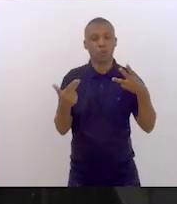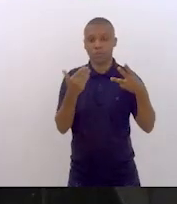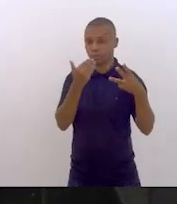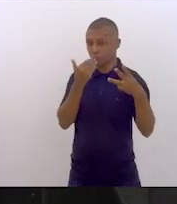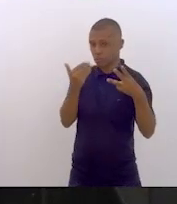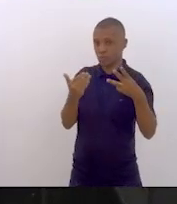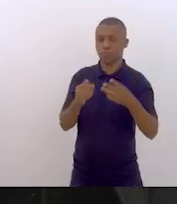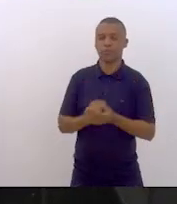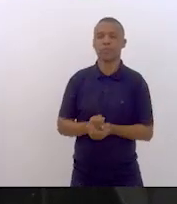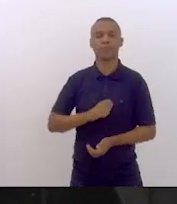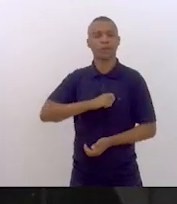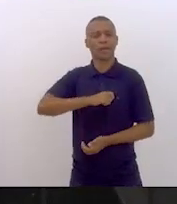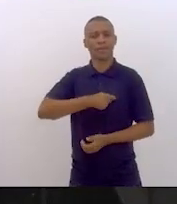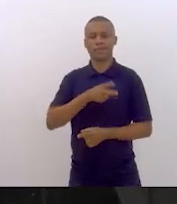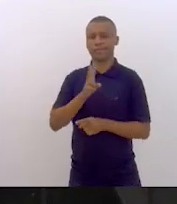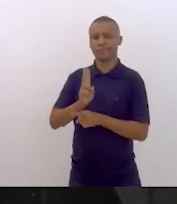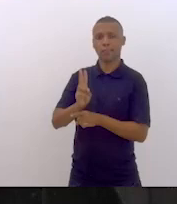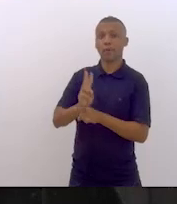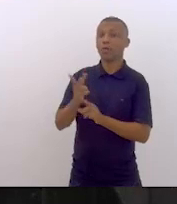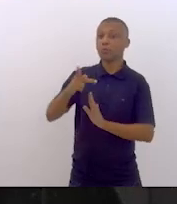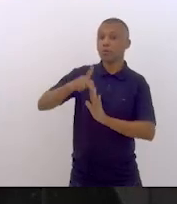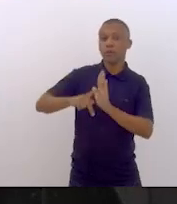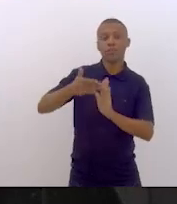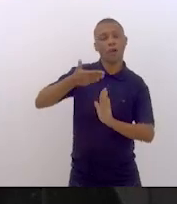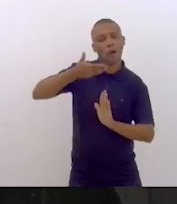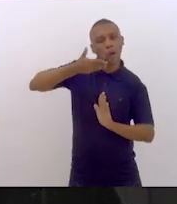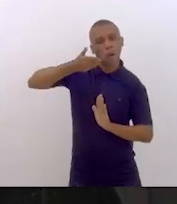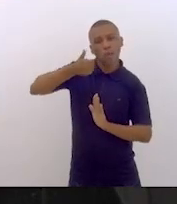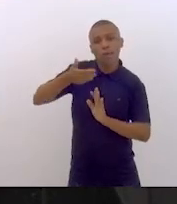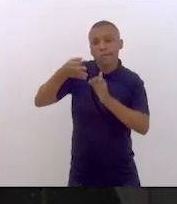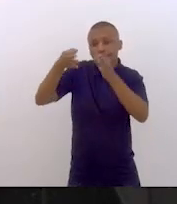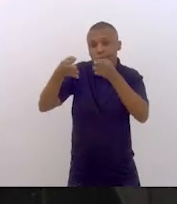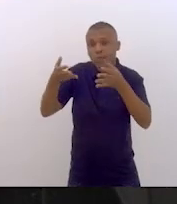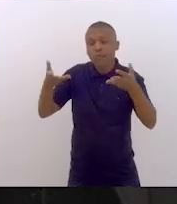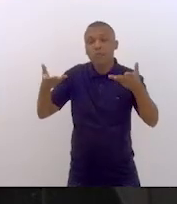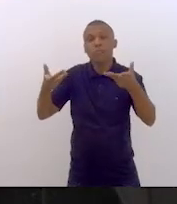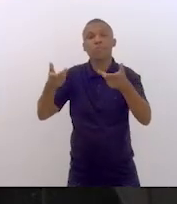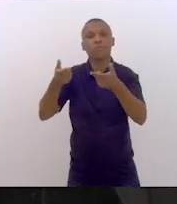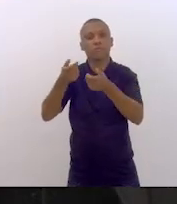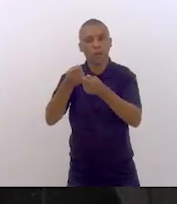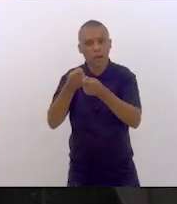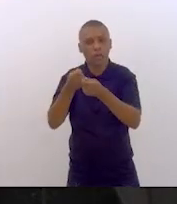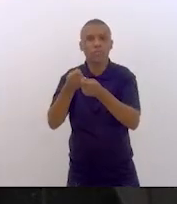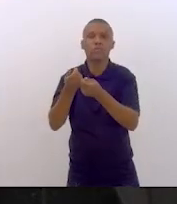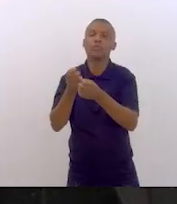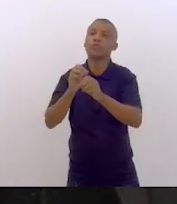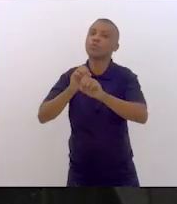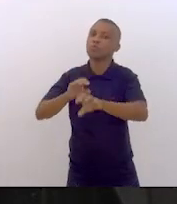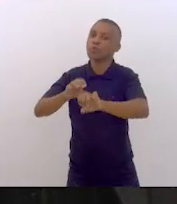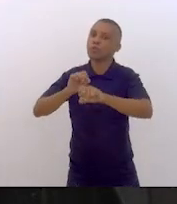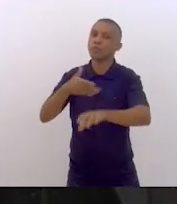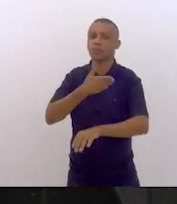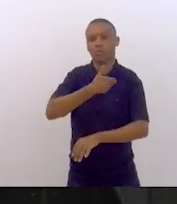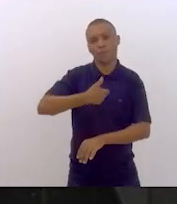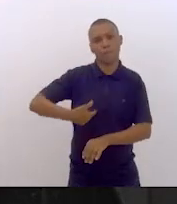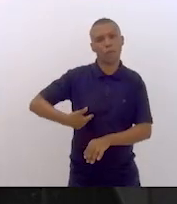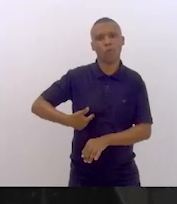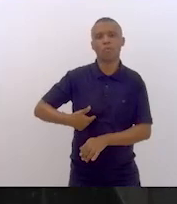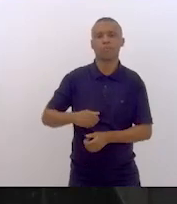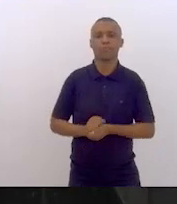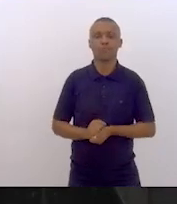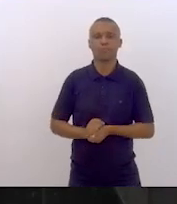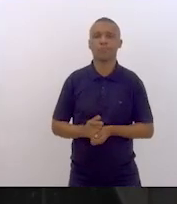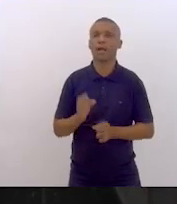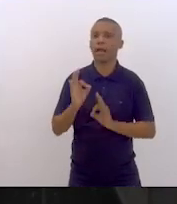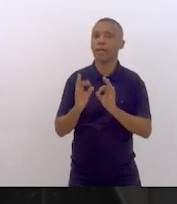auditoria no projeto de aprimoramento e efetividade e efetividade do ensino público realizado